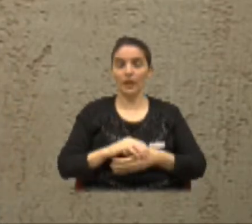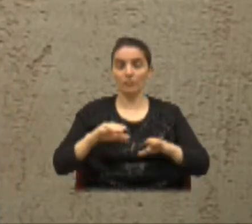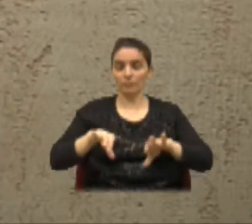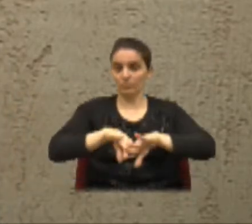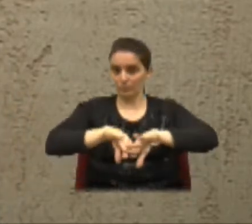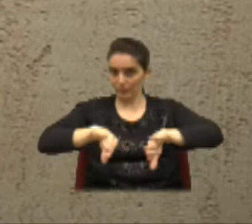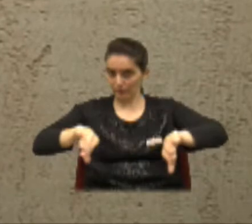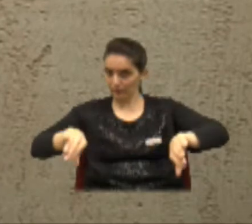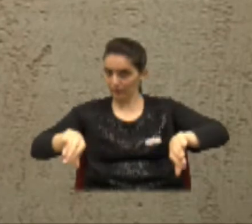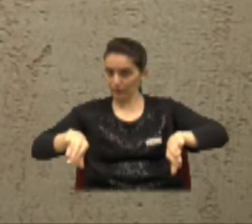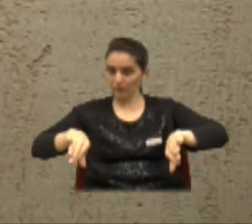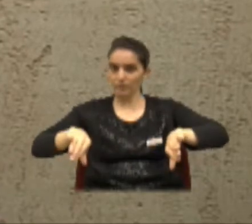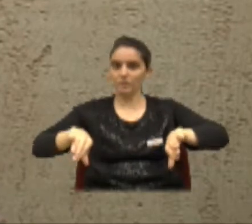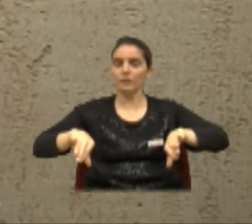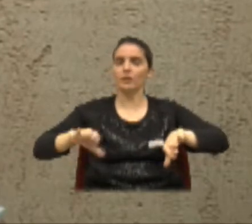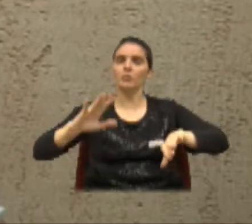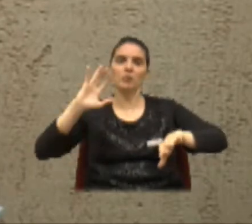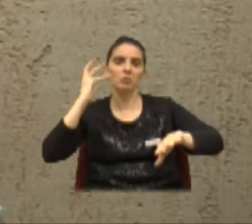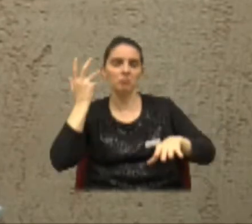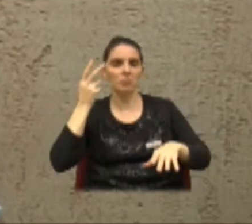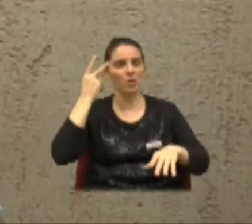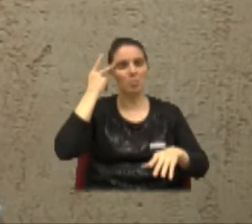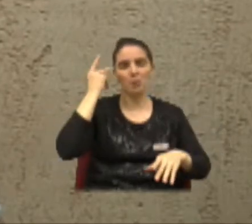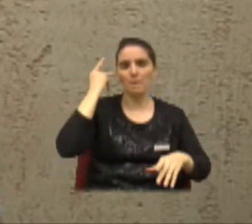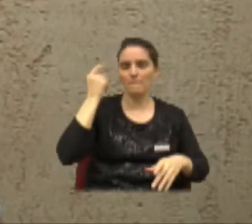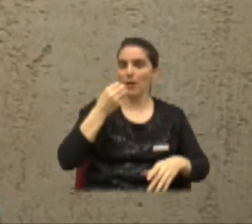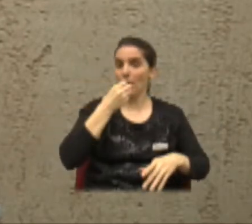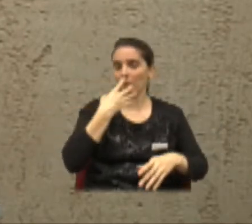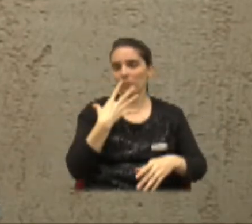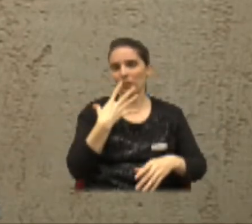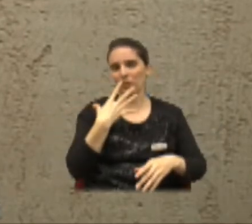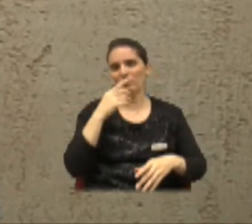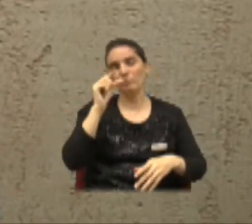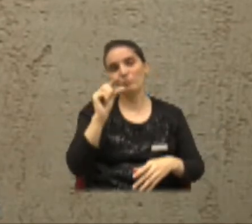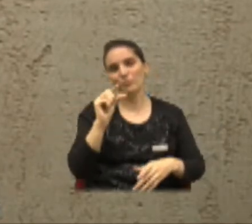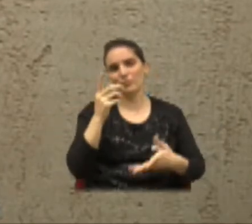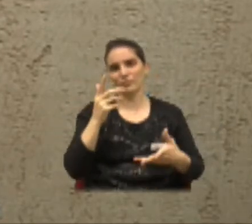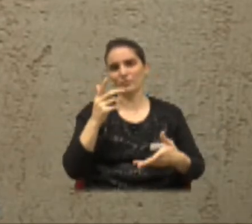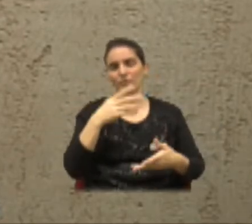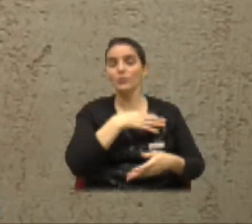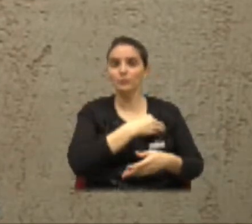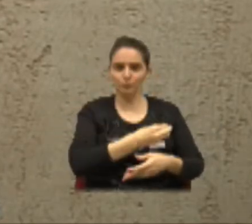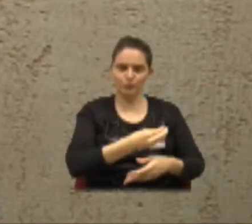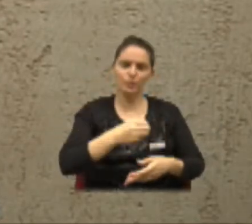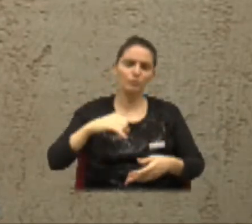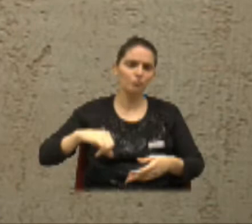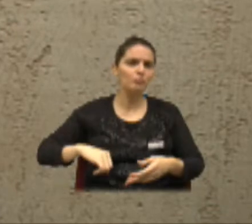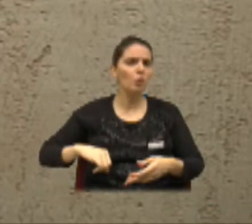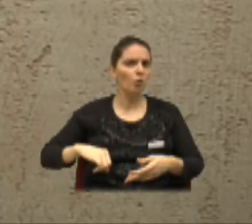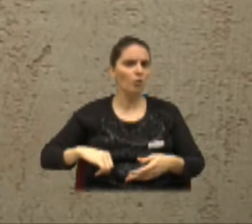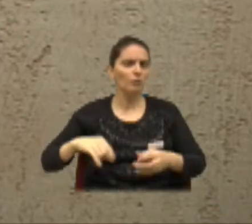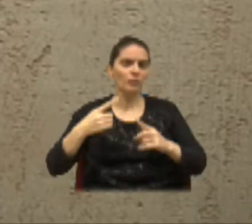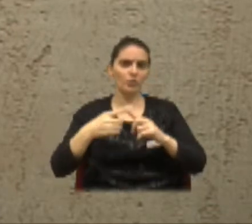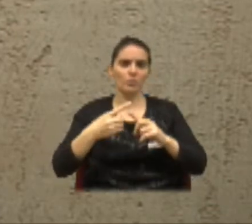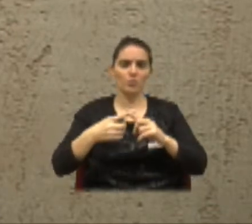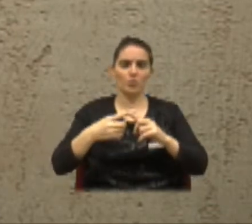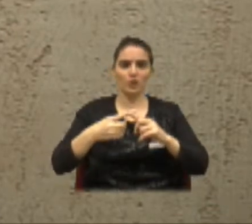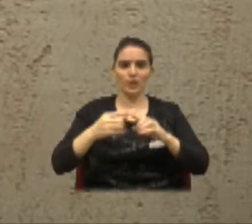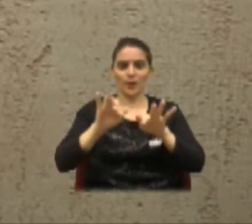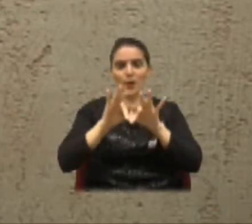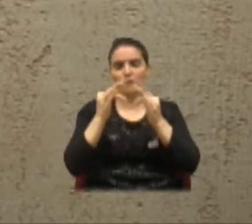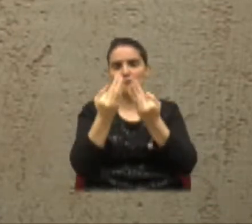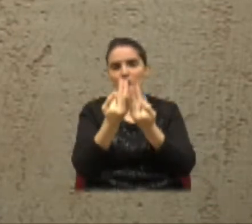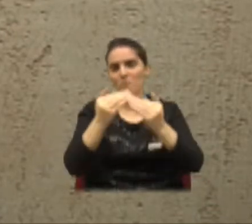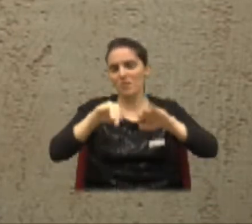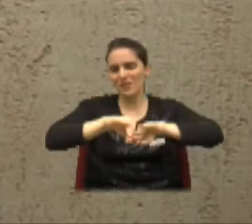separação de forma harmoniosa e os filhos por si só já acabam sofrendo pelo rompimento e o